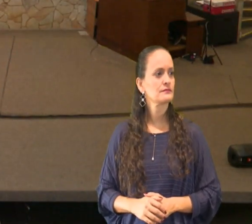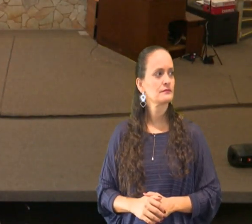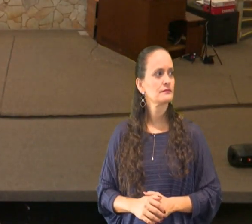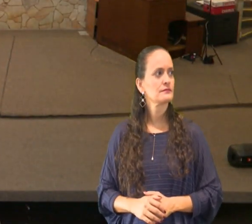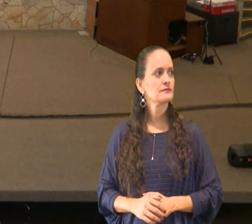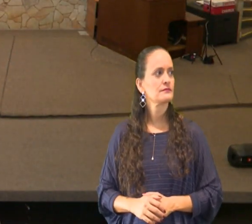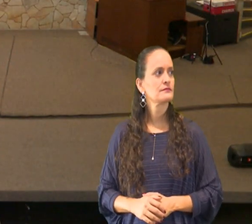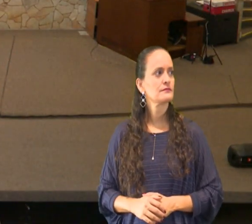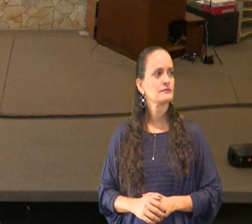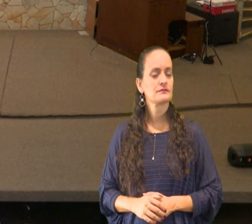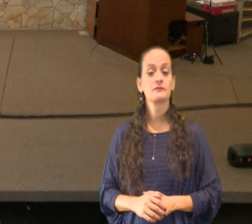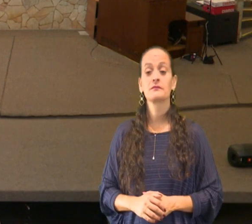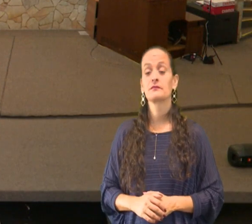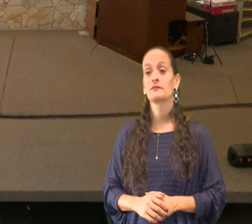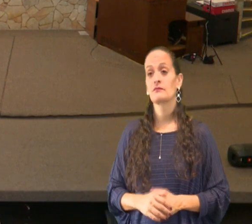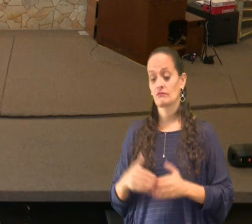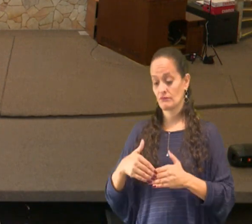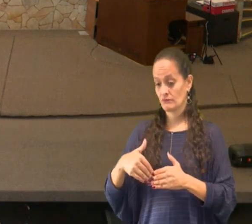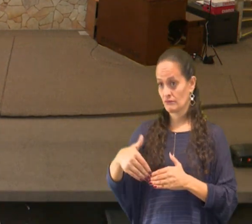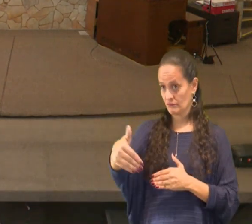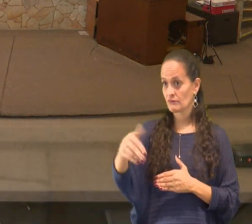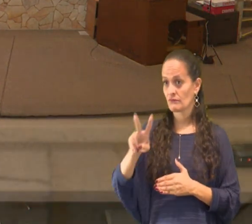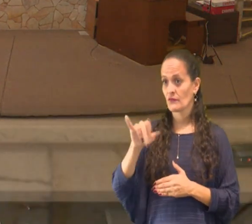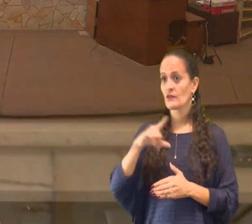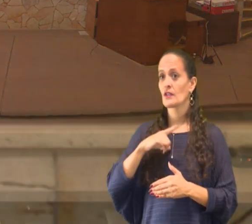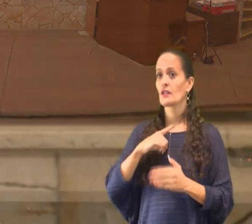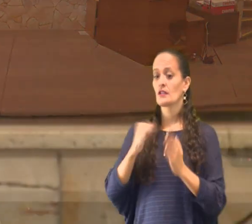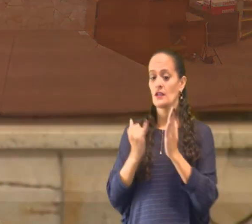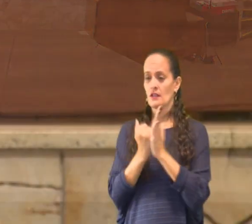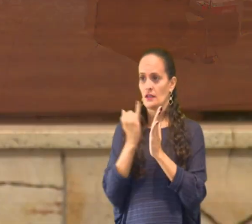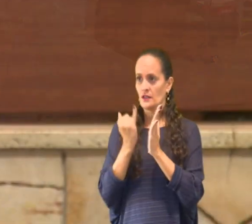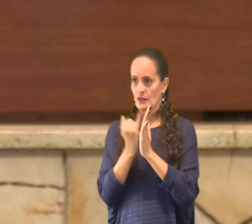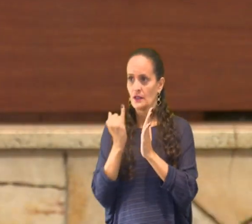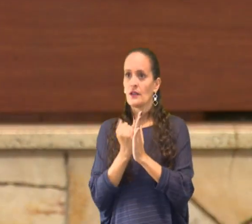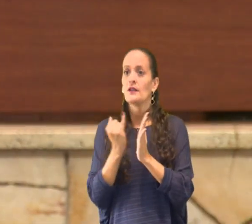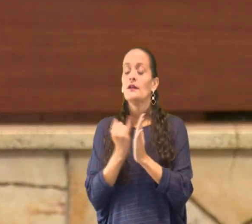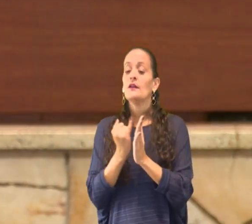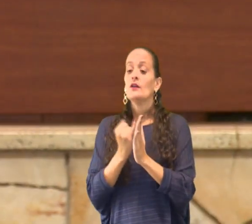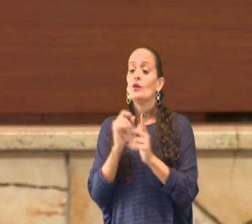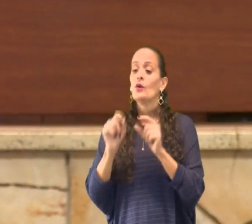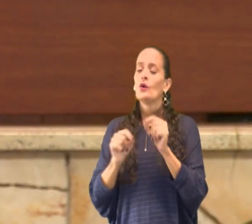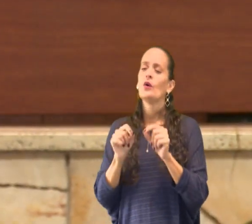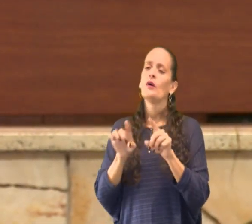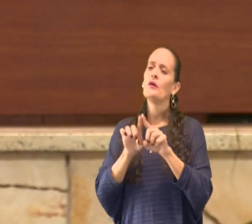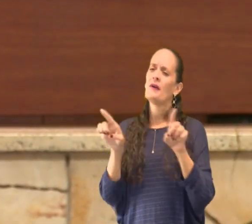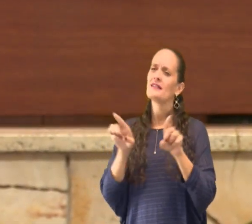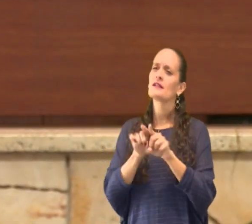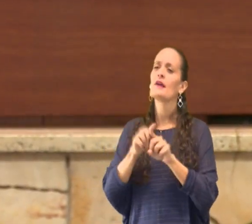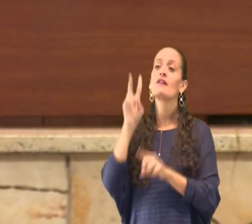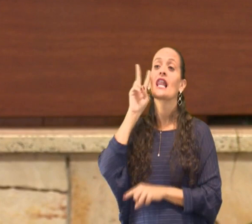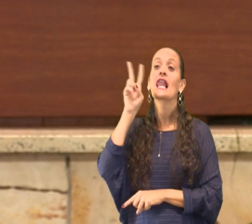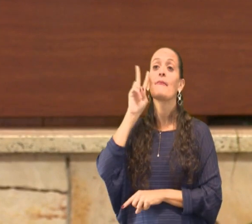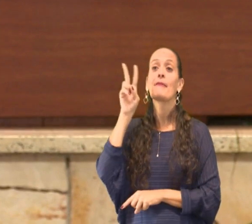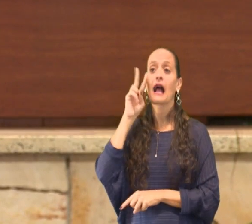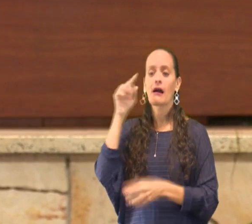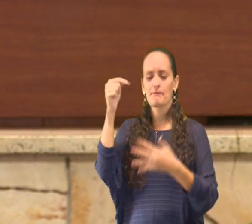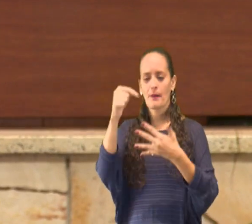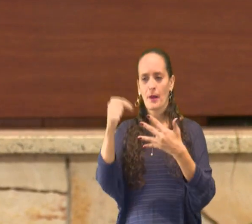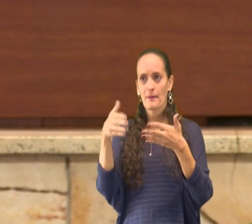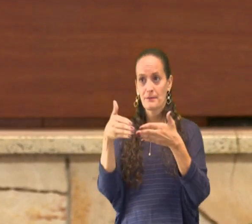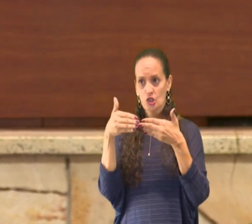Em instante nós teremos o nosso momento de intercessão. Eu quero deixar aqui alguns lembretes para que os irmãos